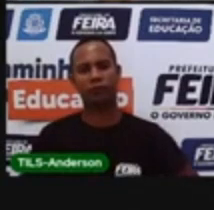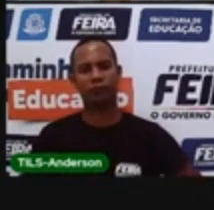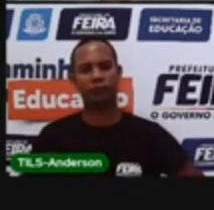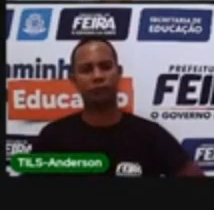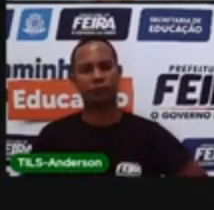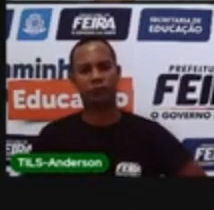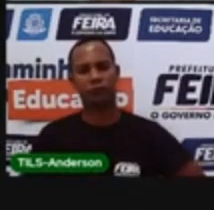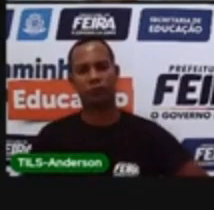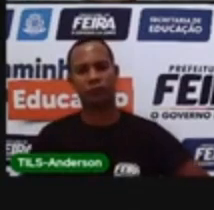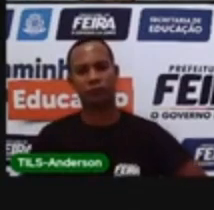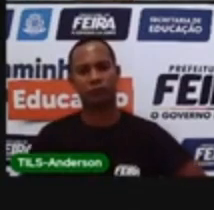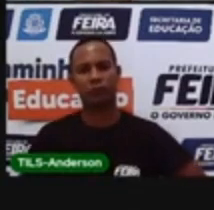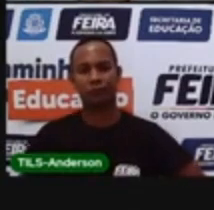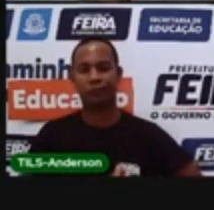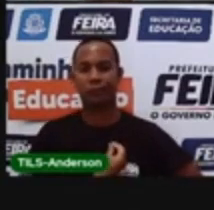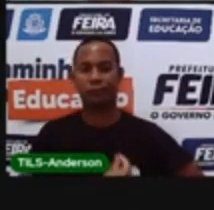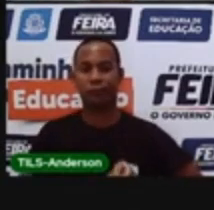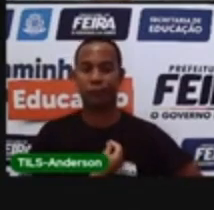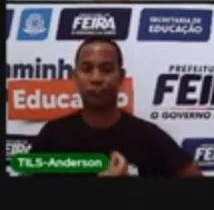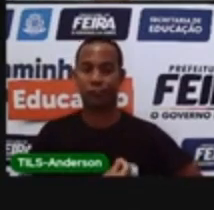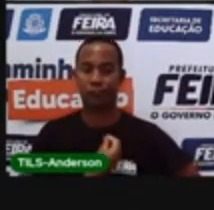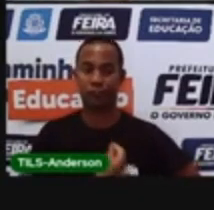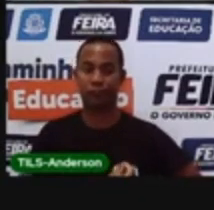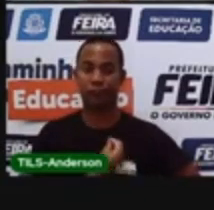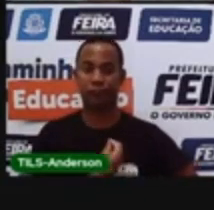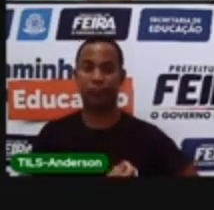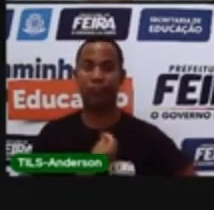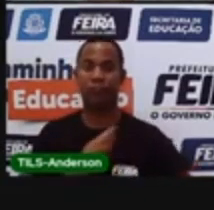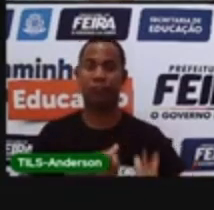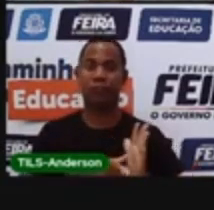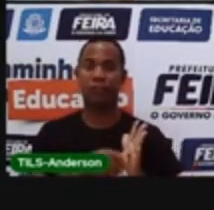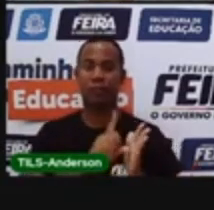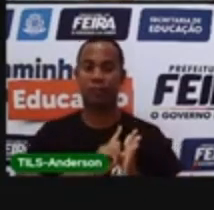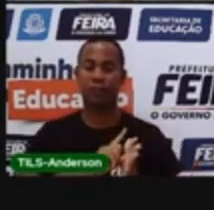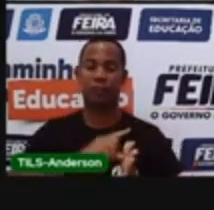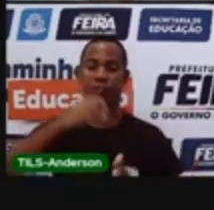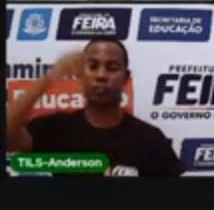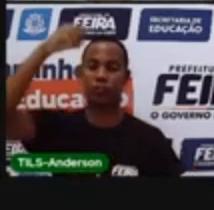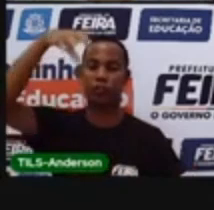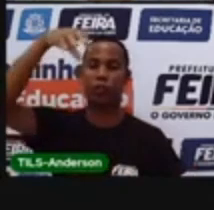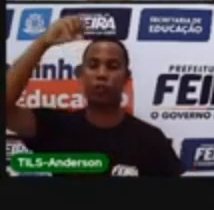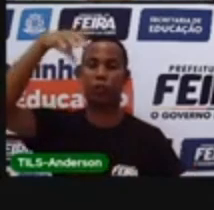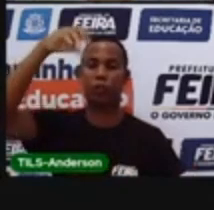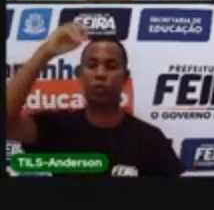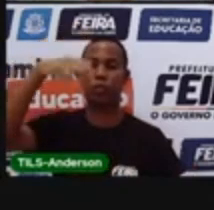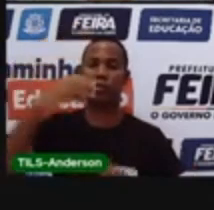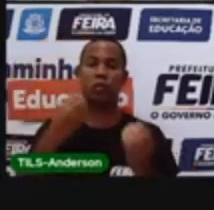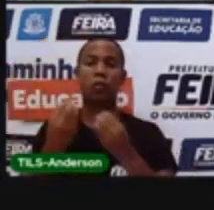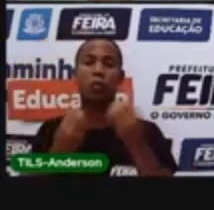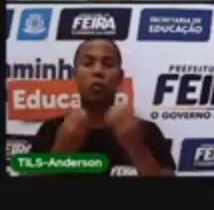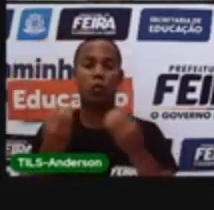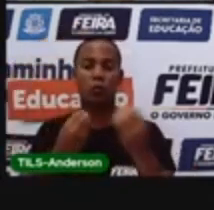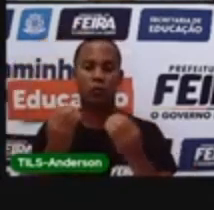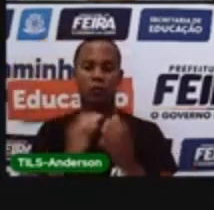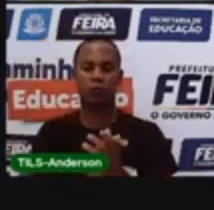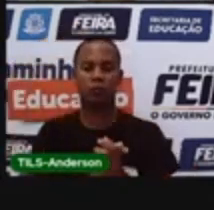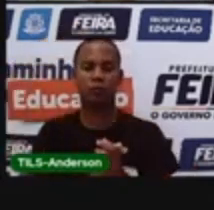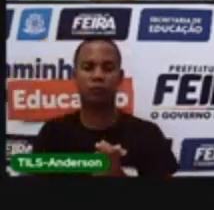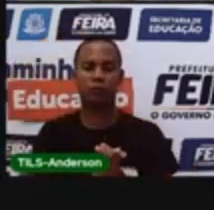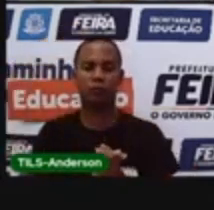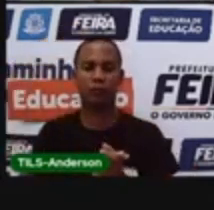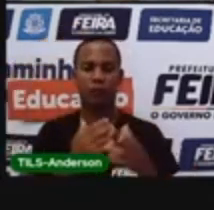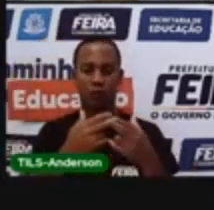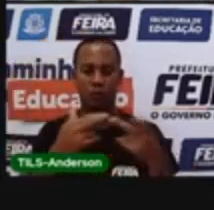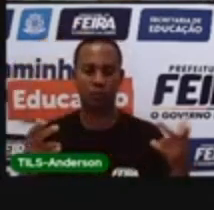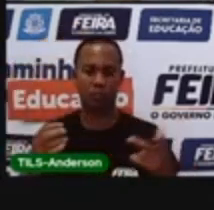Bom, a vida antes da descoberta da eletricidade. Vamos falar agora sobre uma outra coisa,